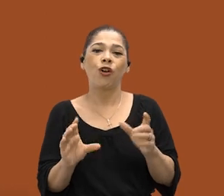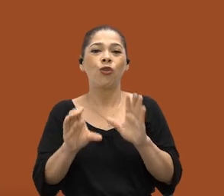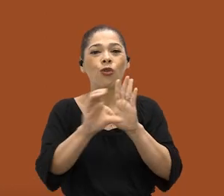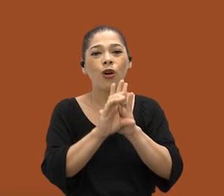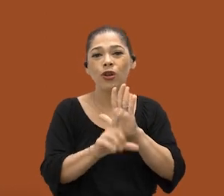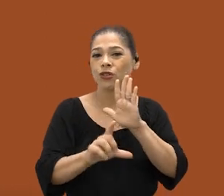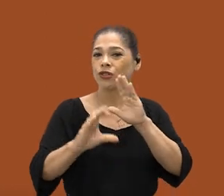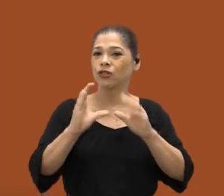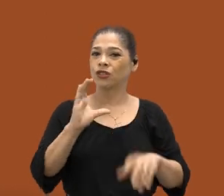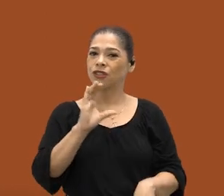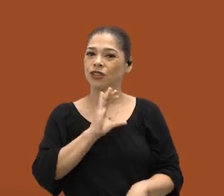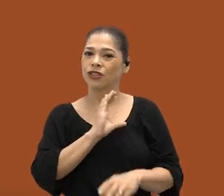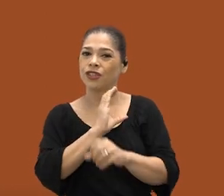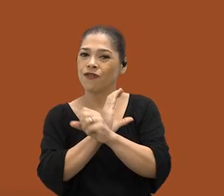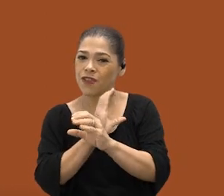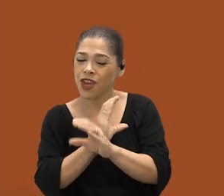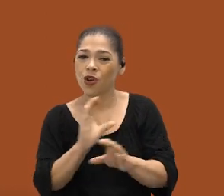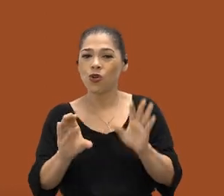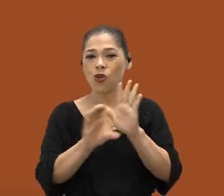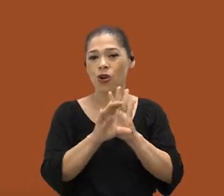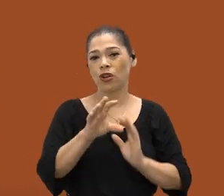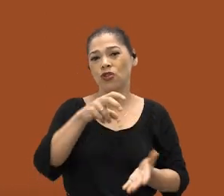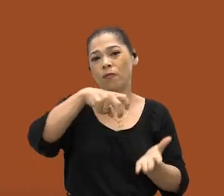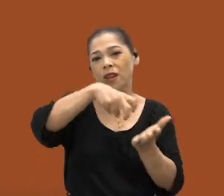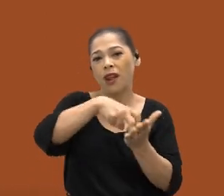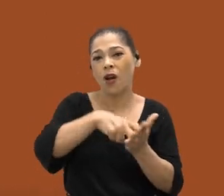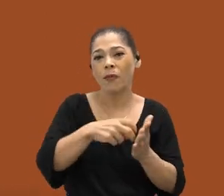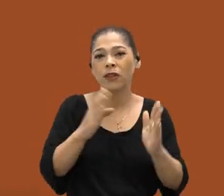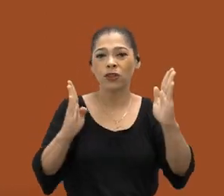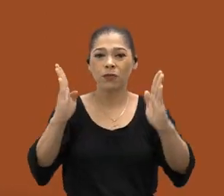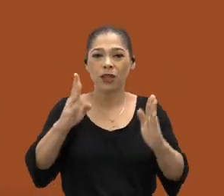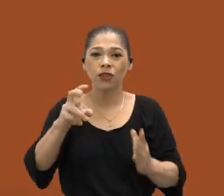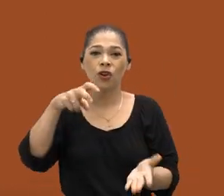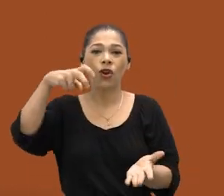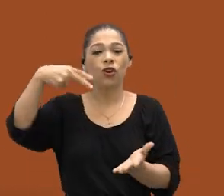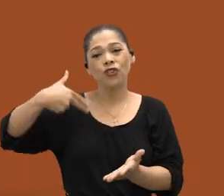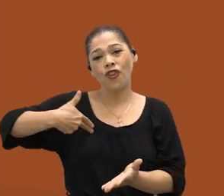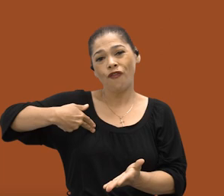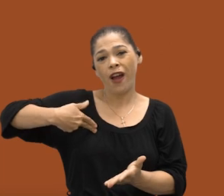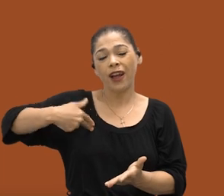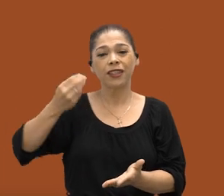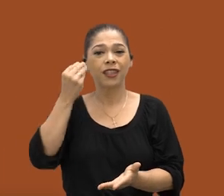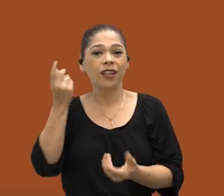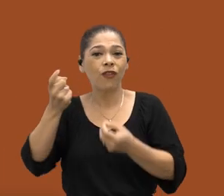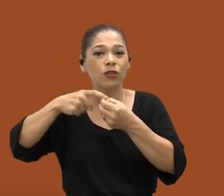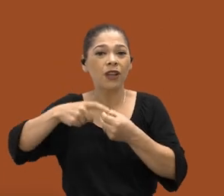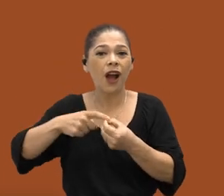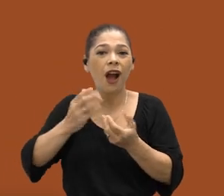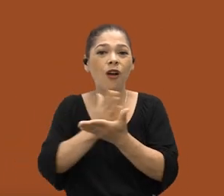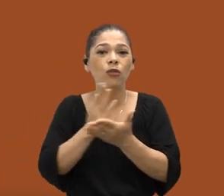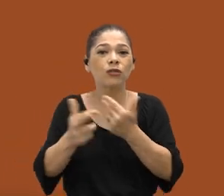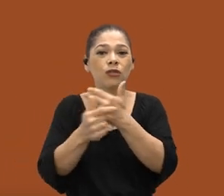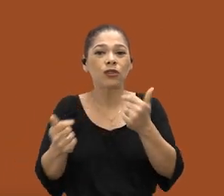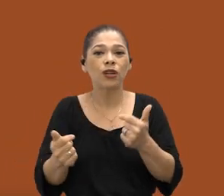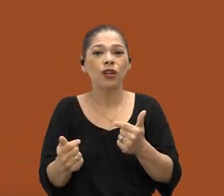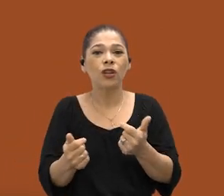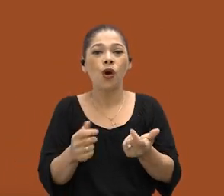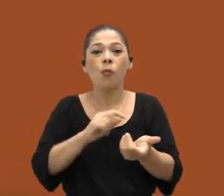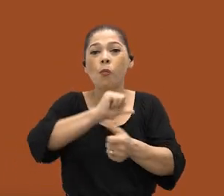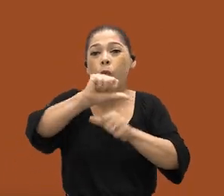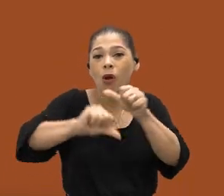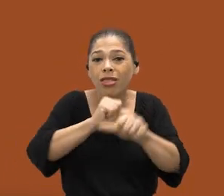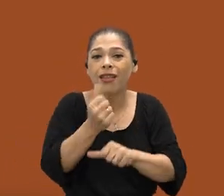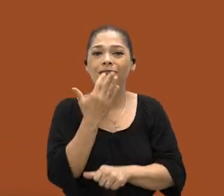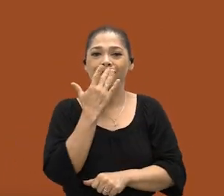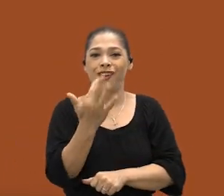código civil no código penal toda essa política foi adotada mas durante o período varguista tenta se recuperar algumas desses elementos só que agora é destituído de sua